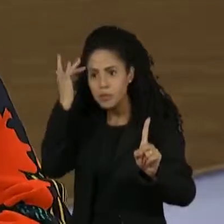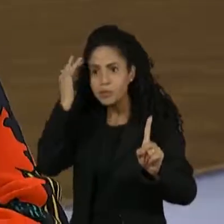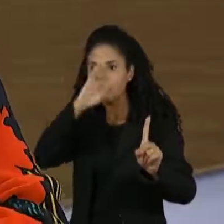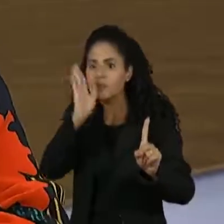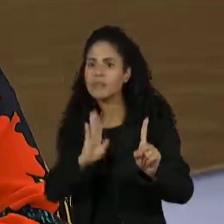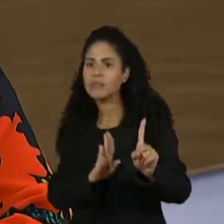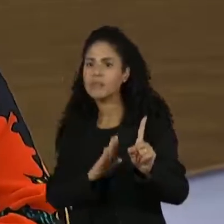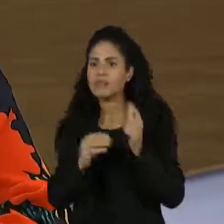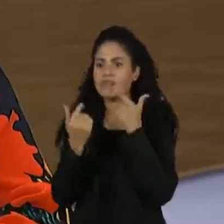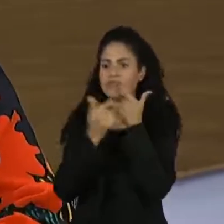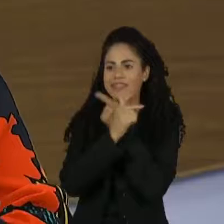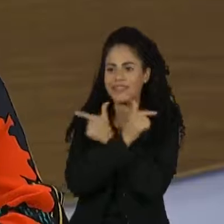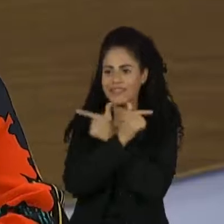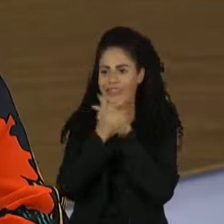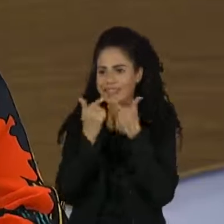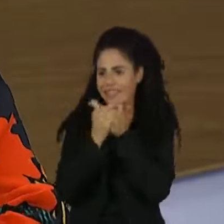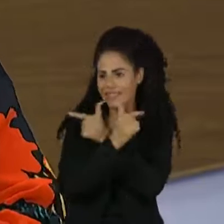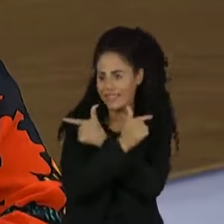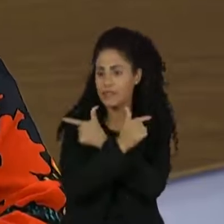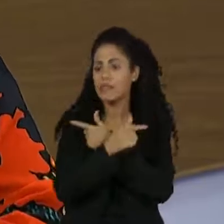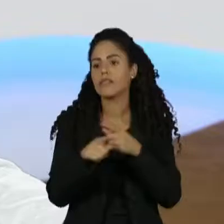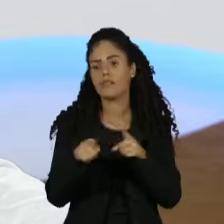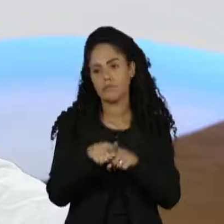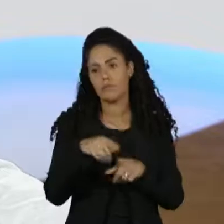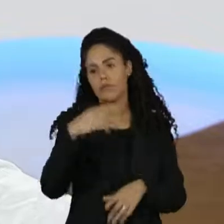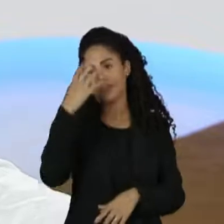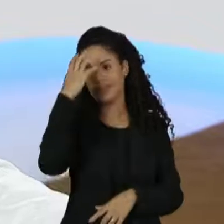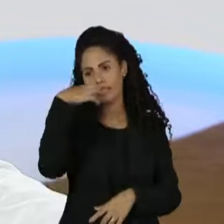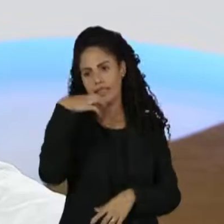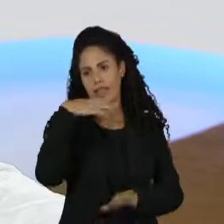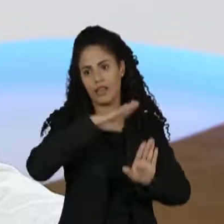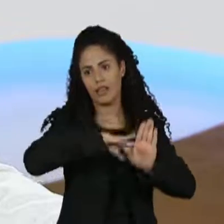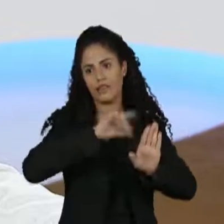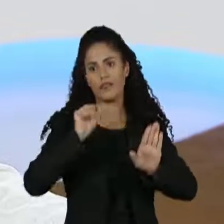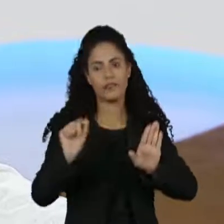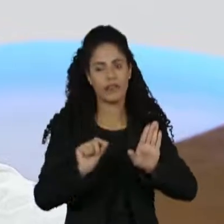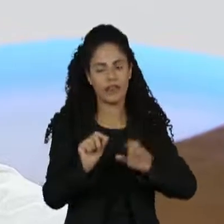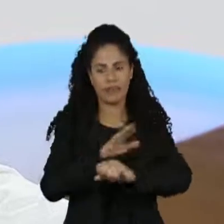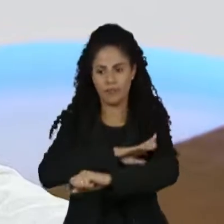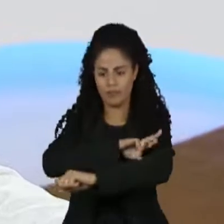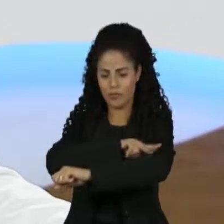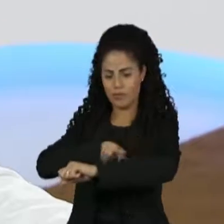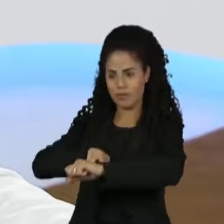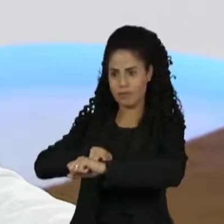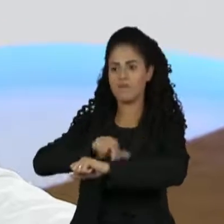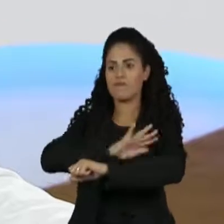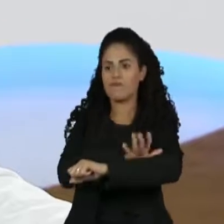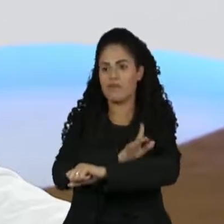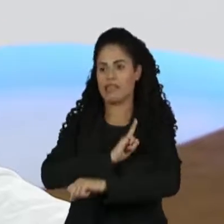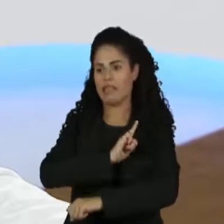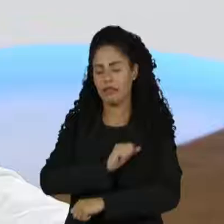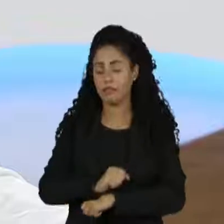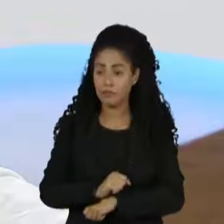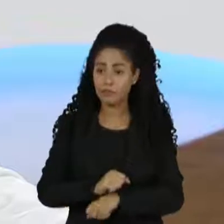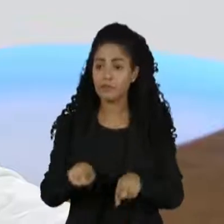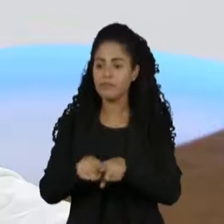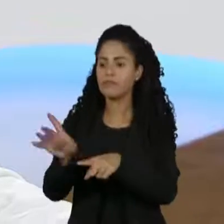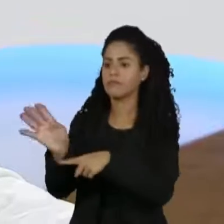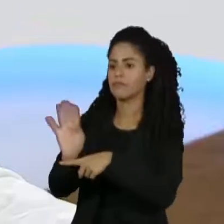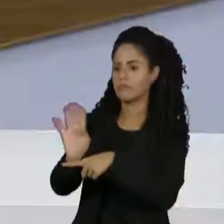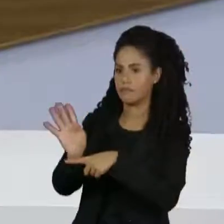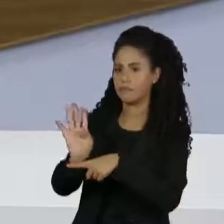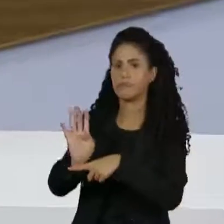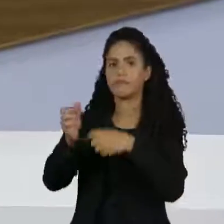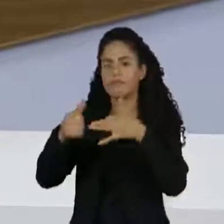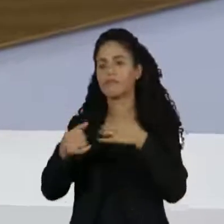Esse humor, com ao mesmo tempo algo que é muito sério, né? Nos últimos levantamentos da Ancine, Agência Nacional do Cinema, né,